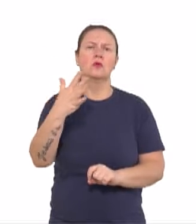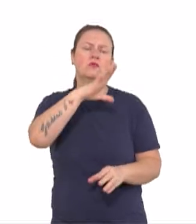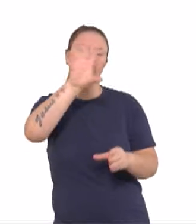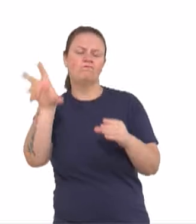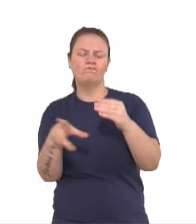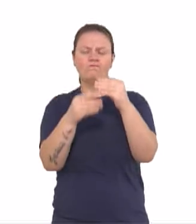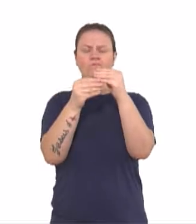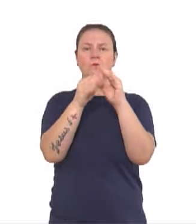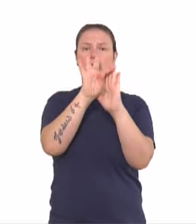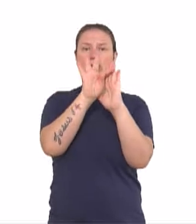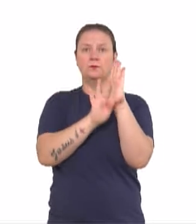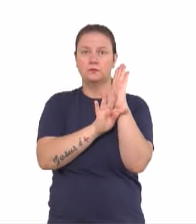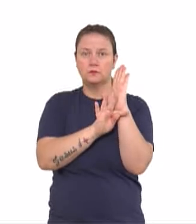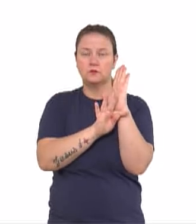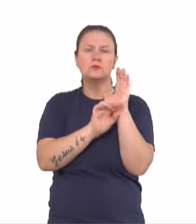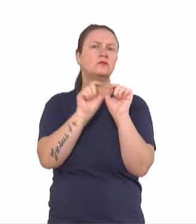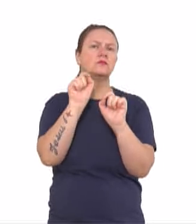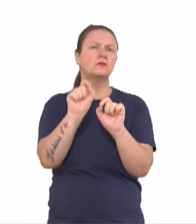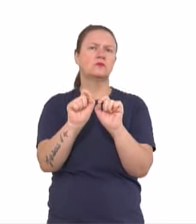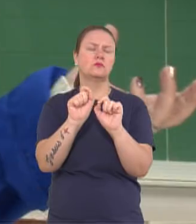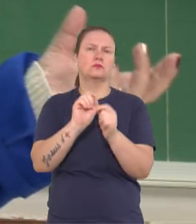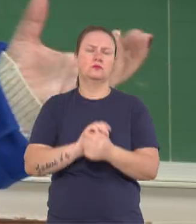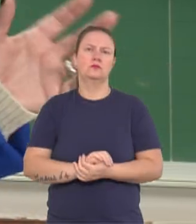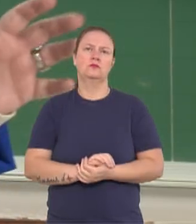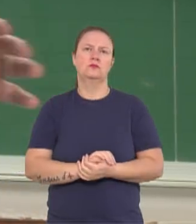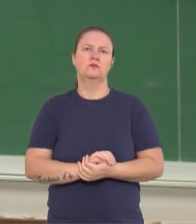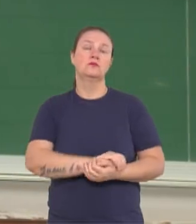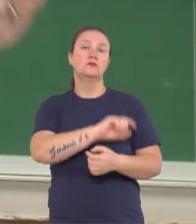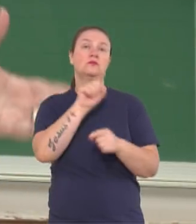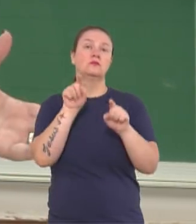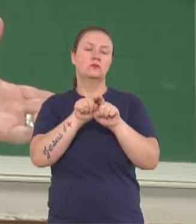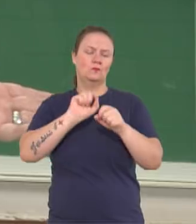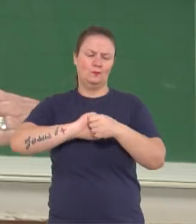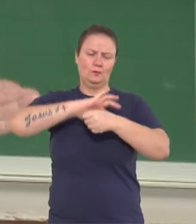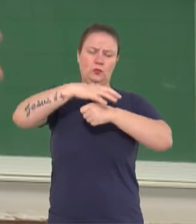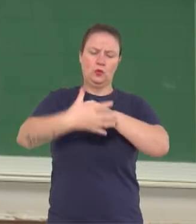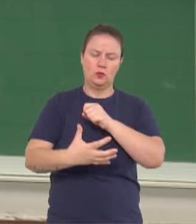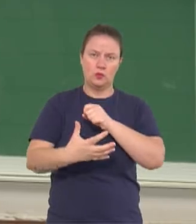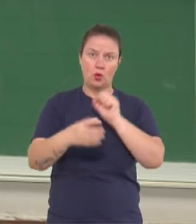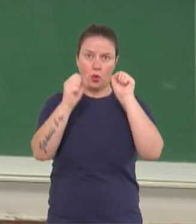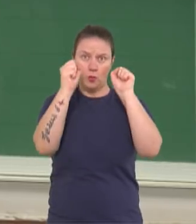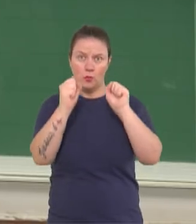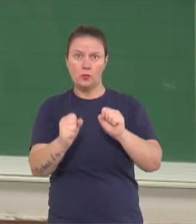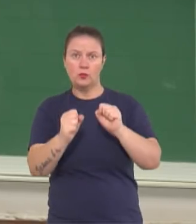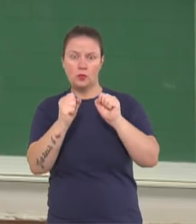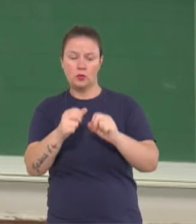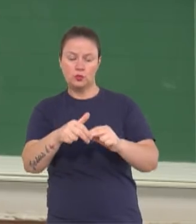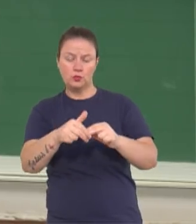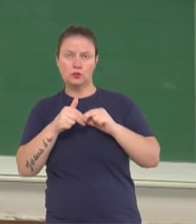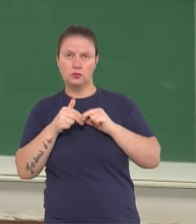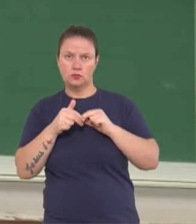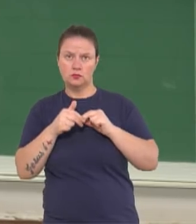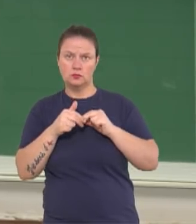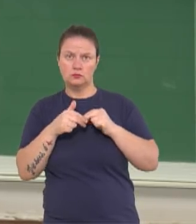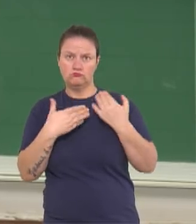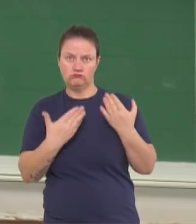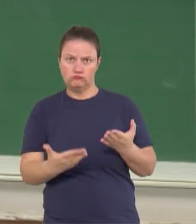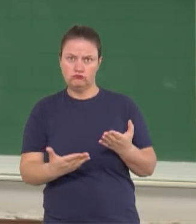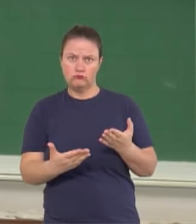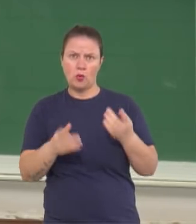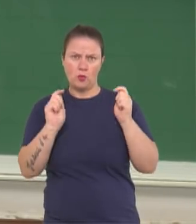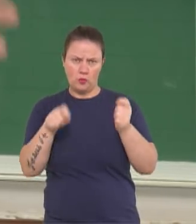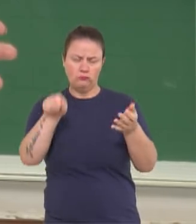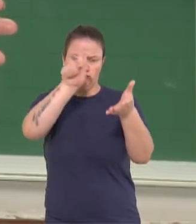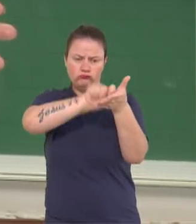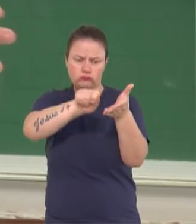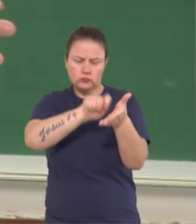no texto, né? Ou seja, essa questão da pandemia pode ter sido dita expressamente, ter sido escrita